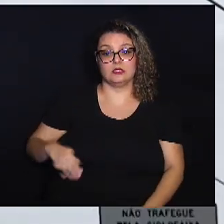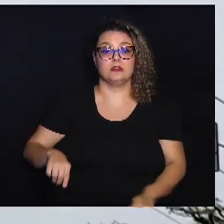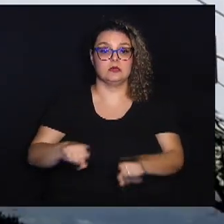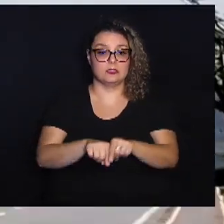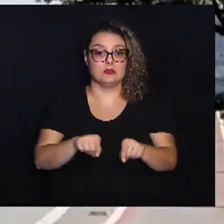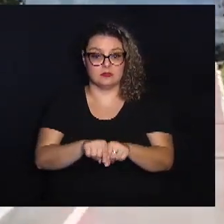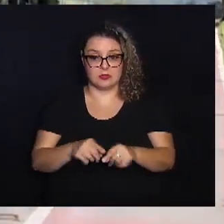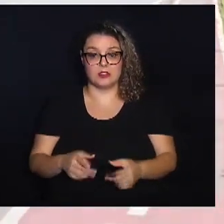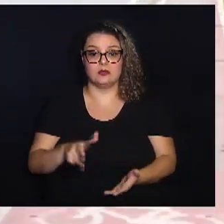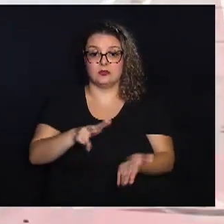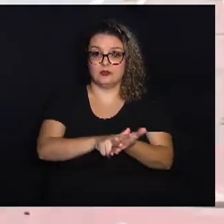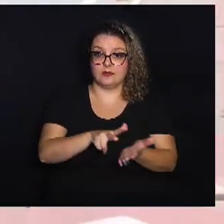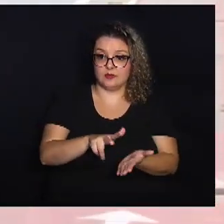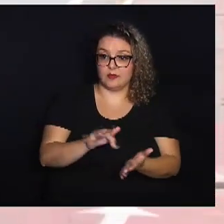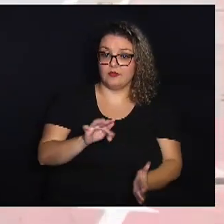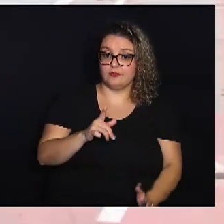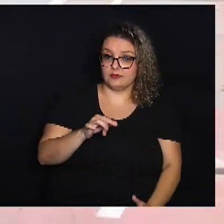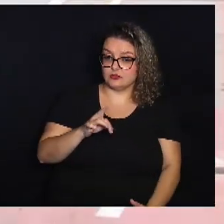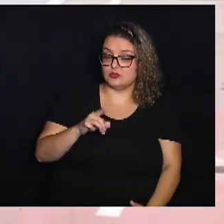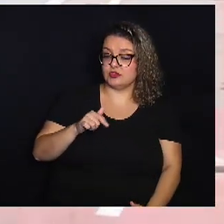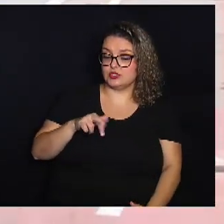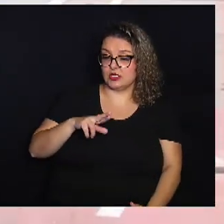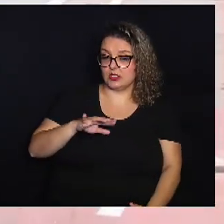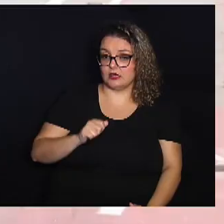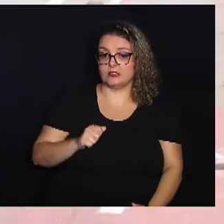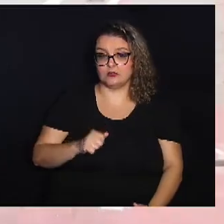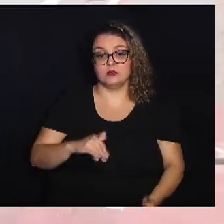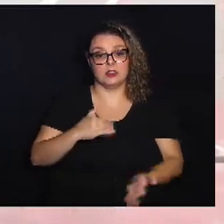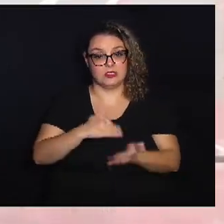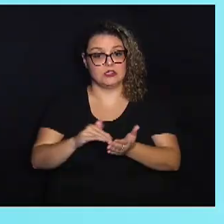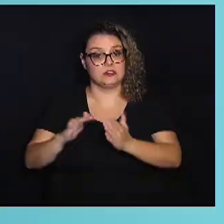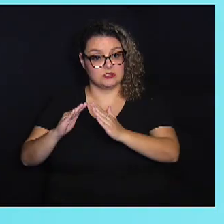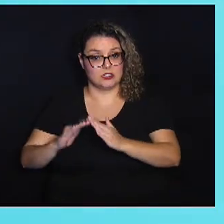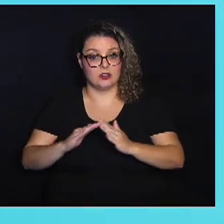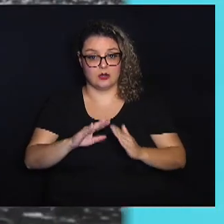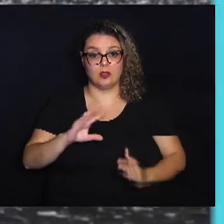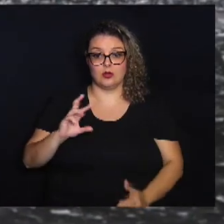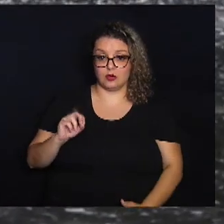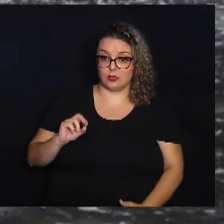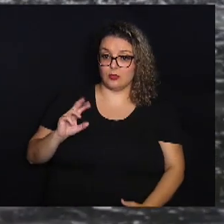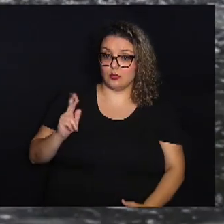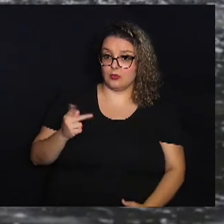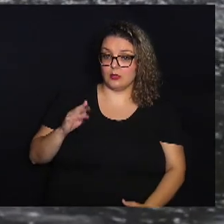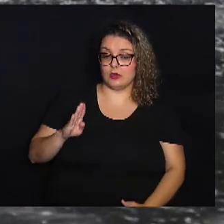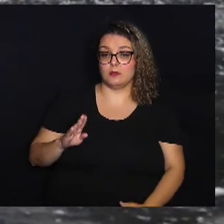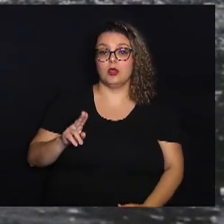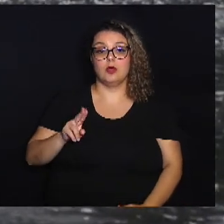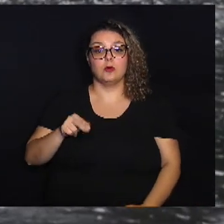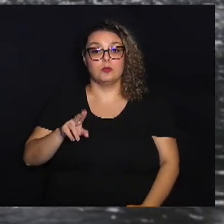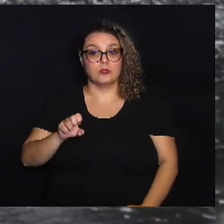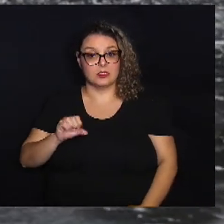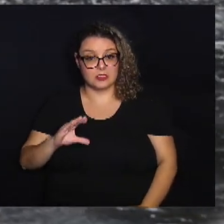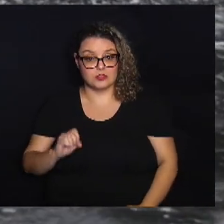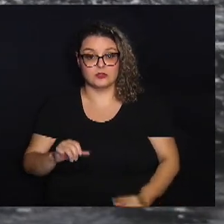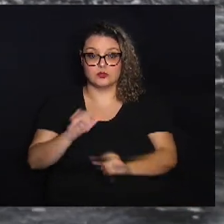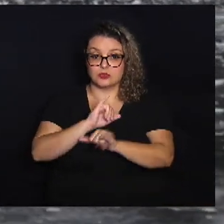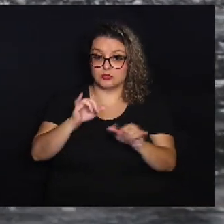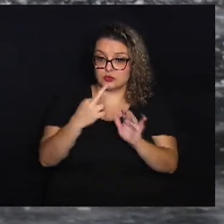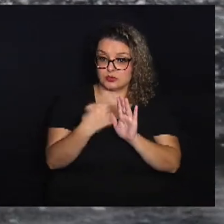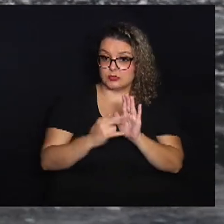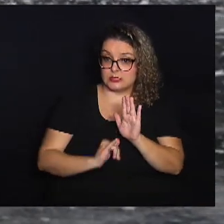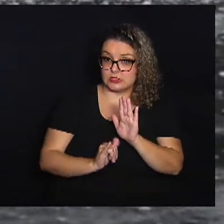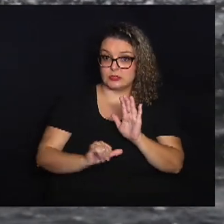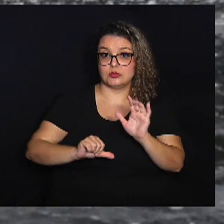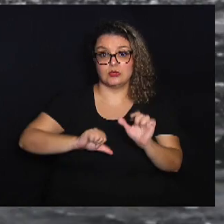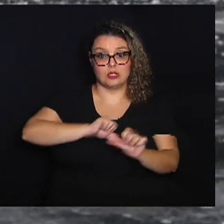de interesse social, coordenadas pela Secretaria de Habitação e Coab. A Unesco divulgou um relatório sobre as mudanças